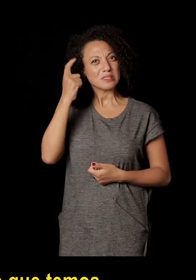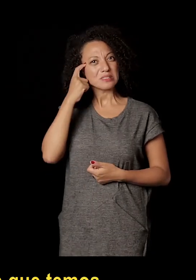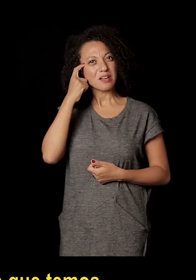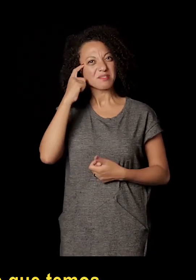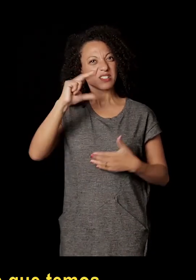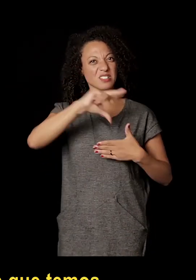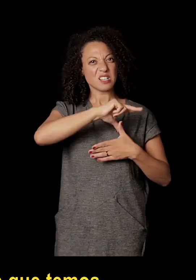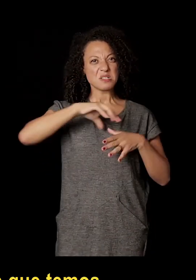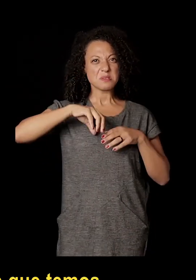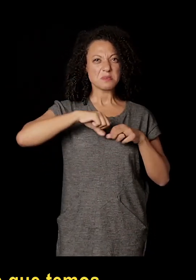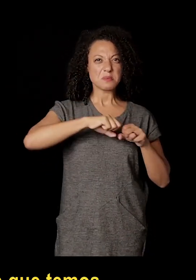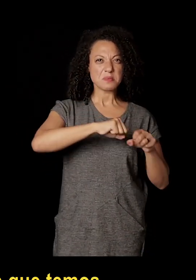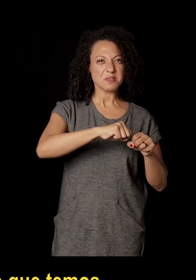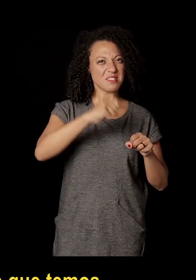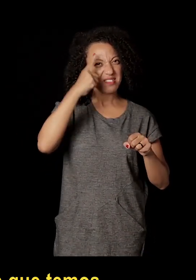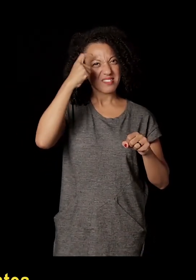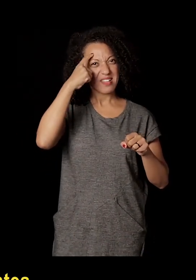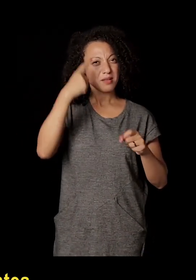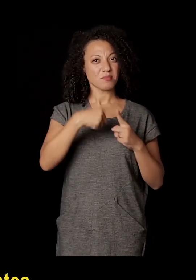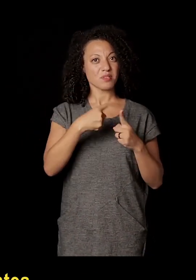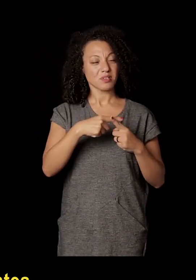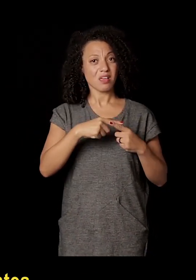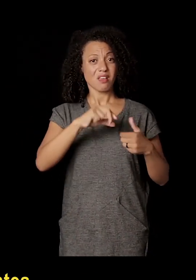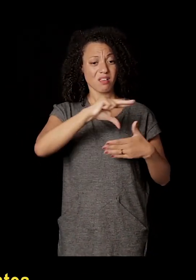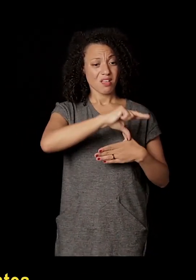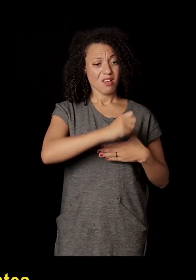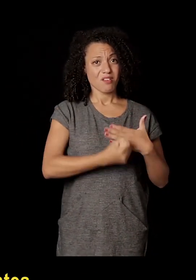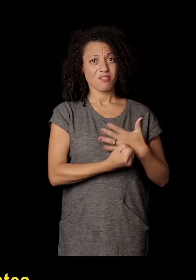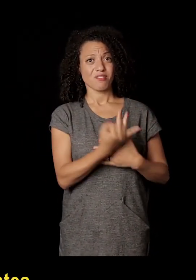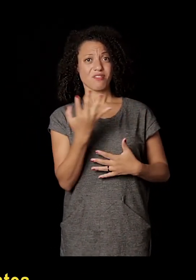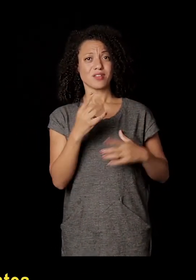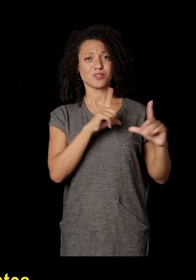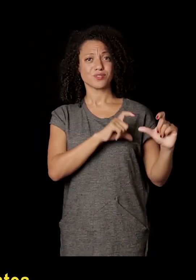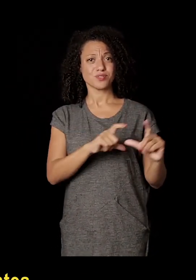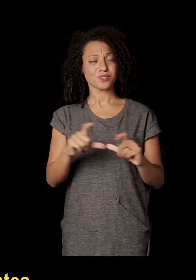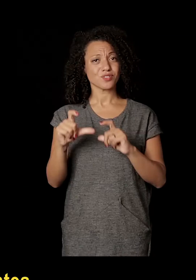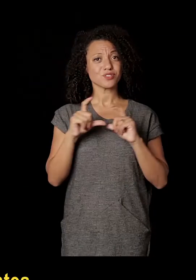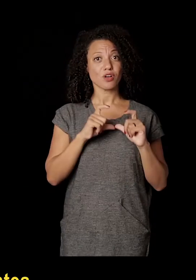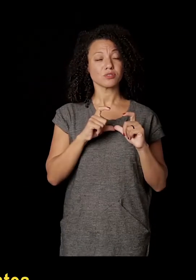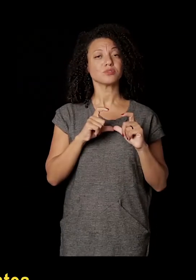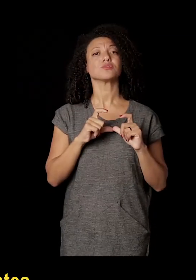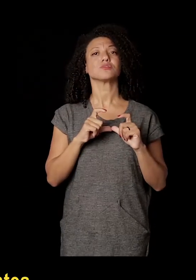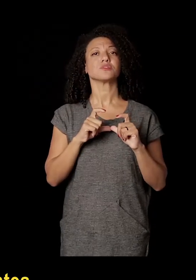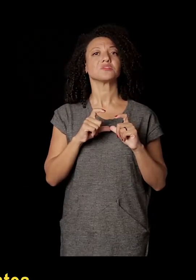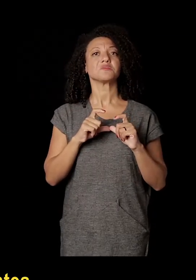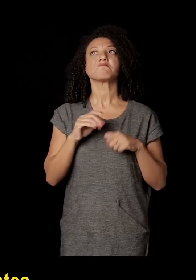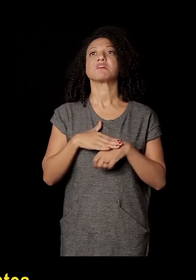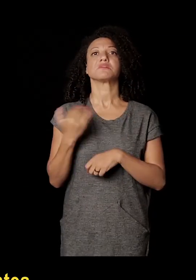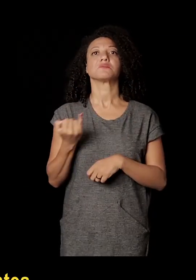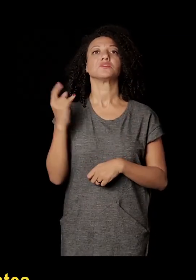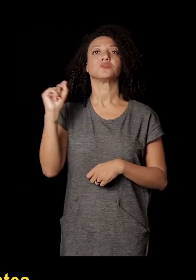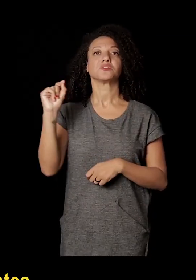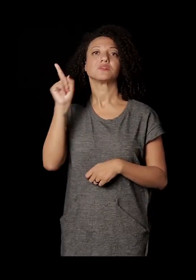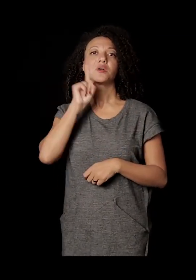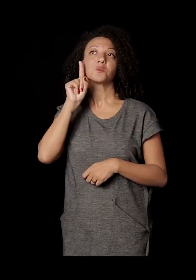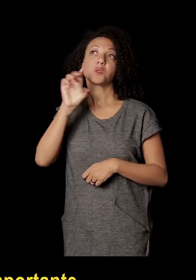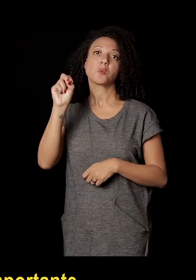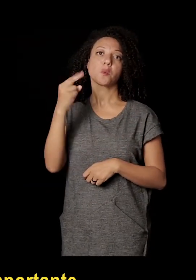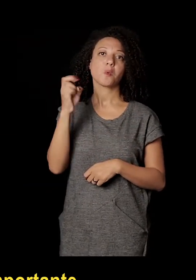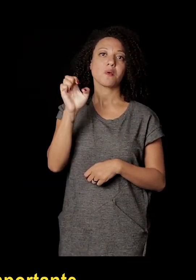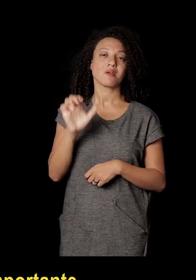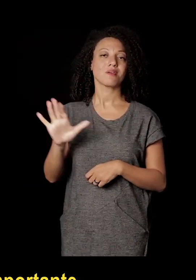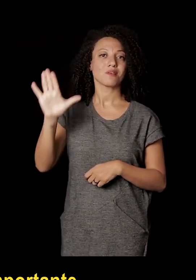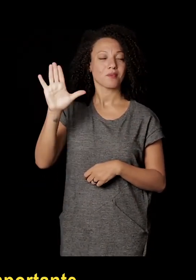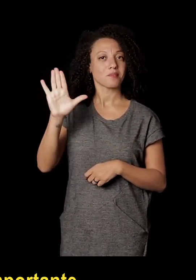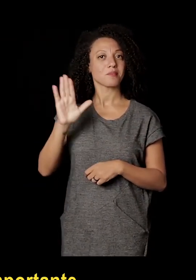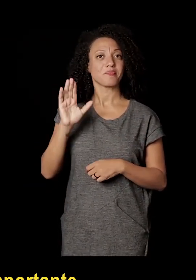tenemos muchísimos fotógrafos en América Latina de que las cosas importantes se hacen en Estados Unidos o en Europa. e que não